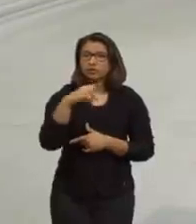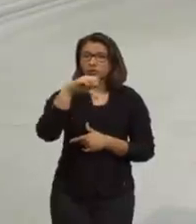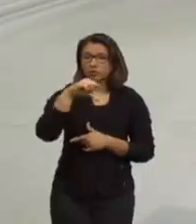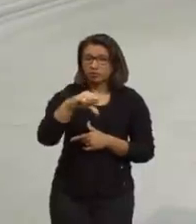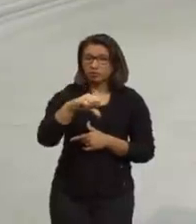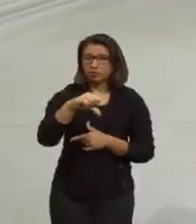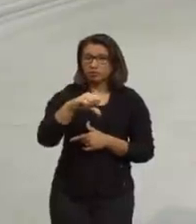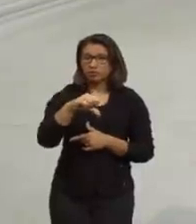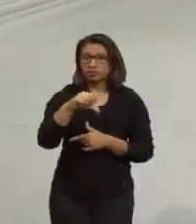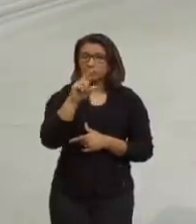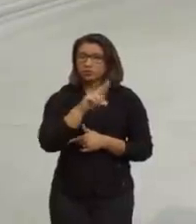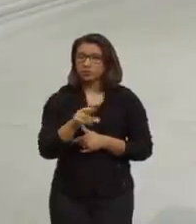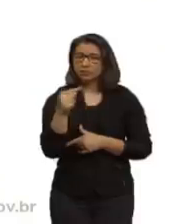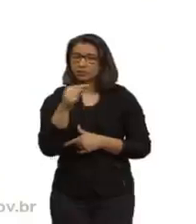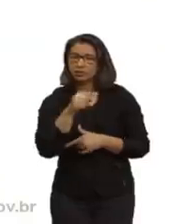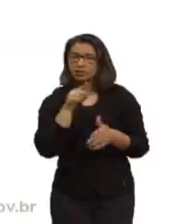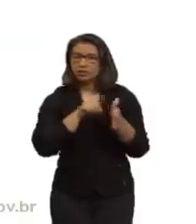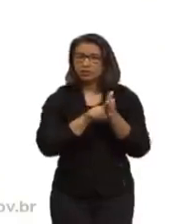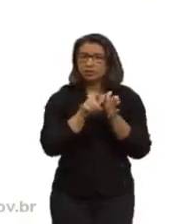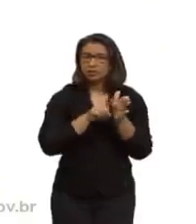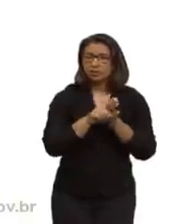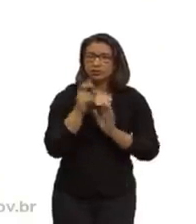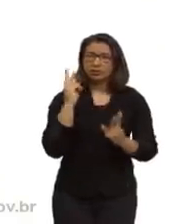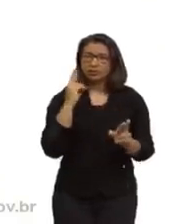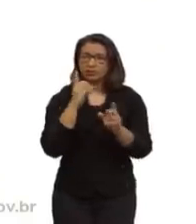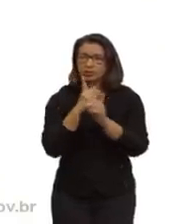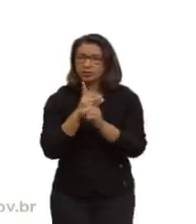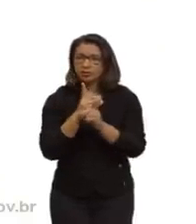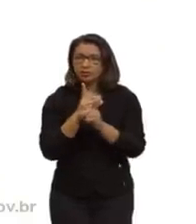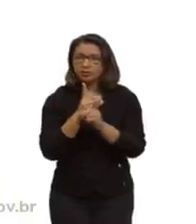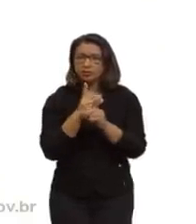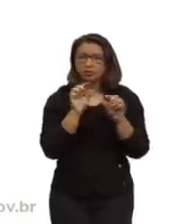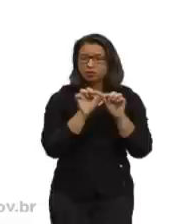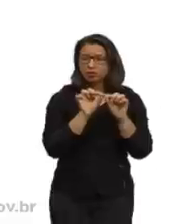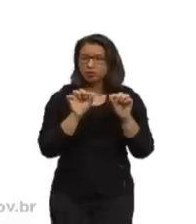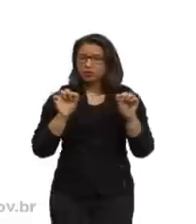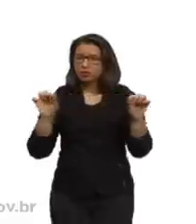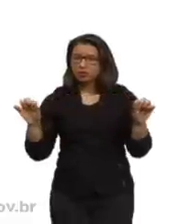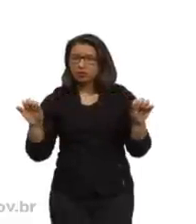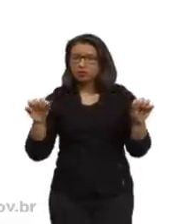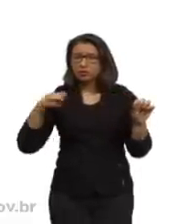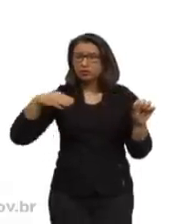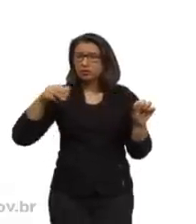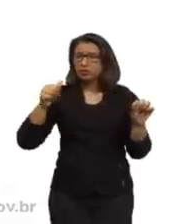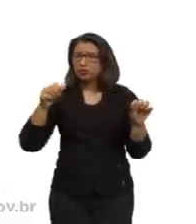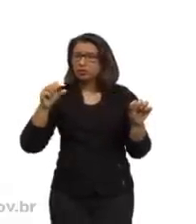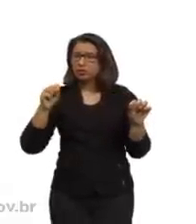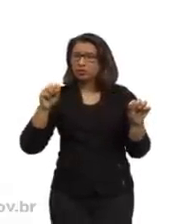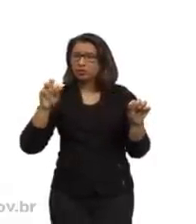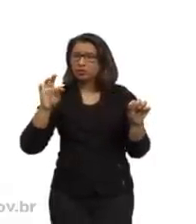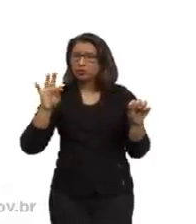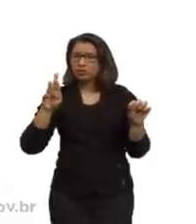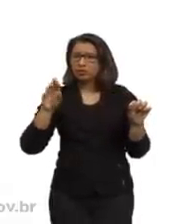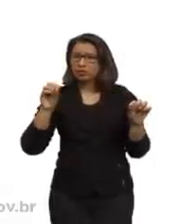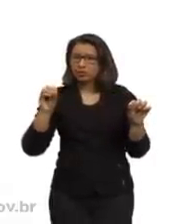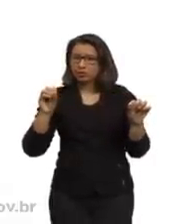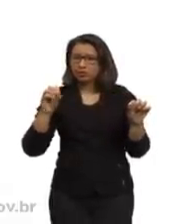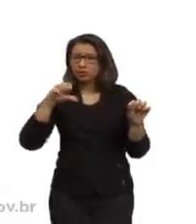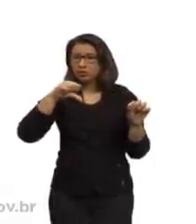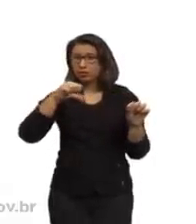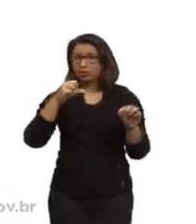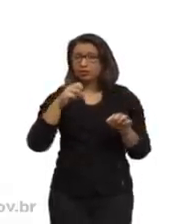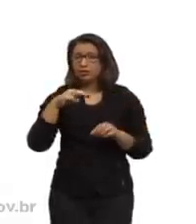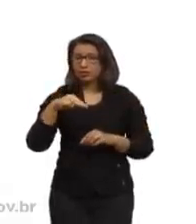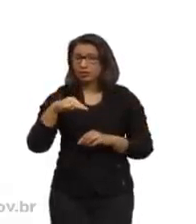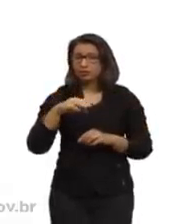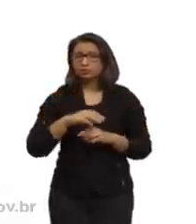em cima dessa questão, trabalhamos e achamos o comprimento do mastro. Qual é o comprimento do mastro? 9 metros.